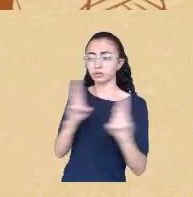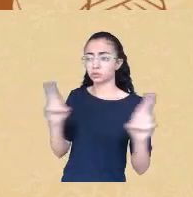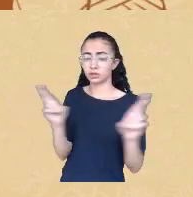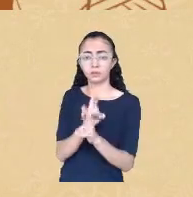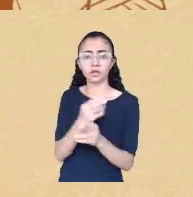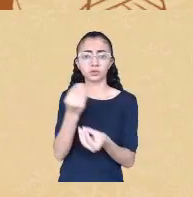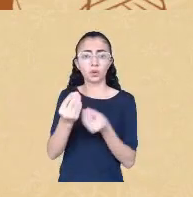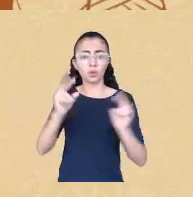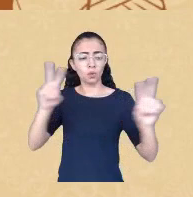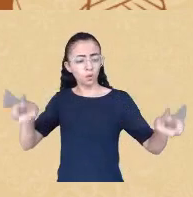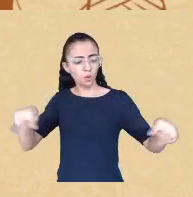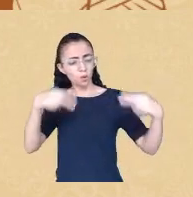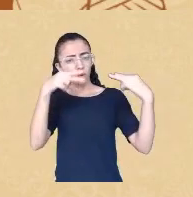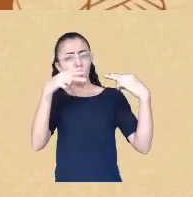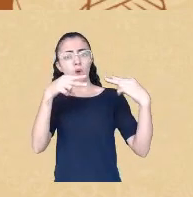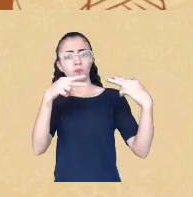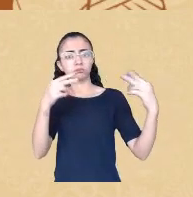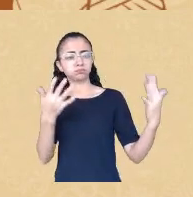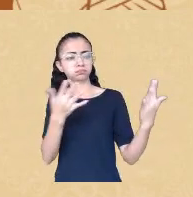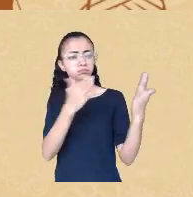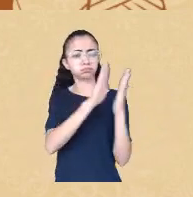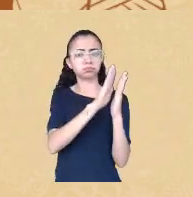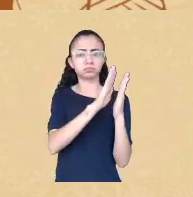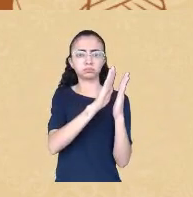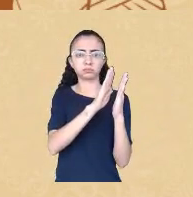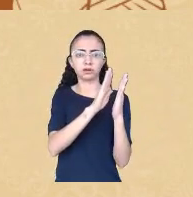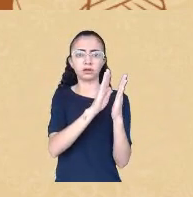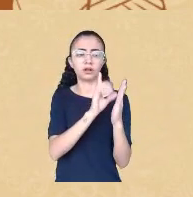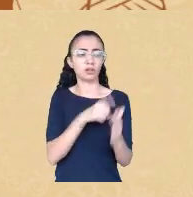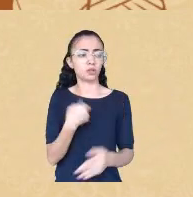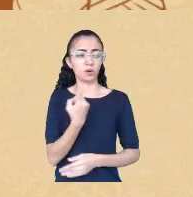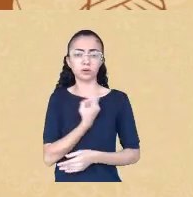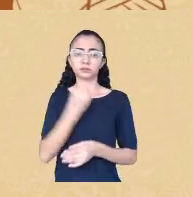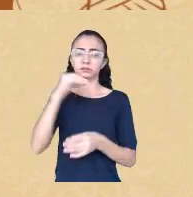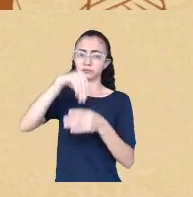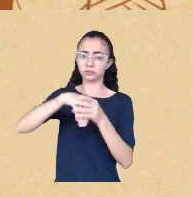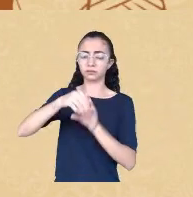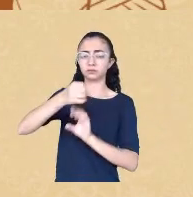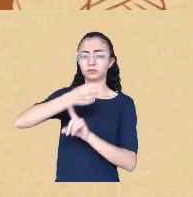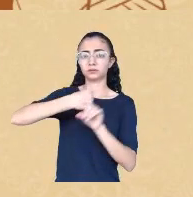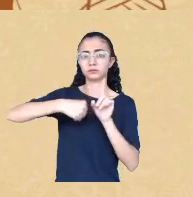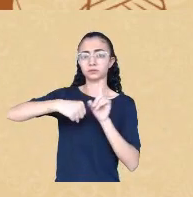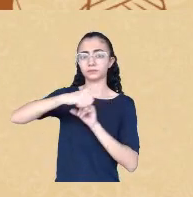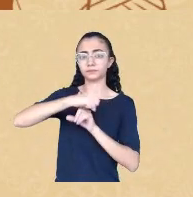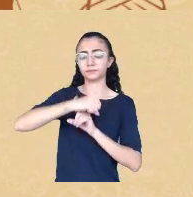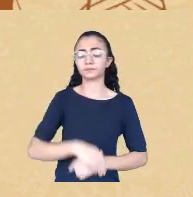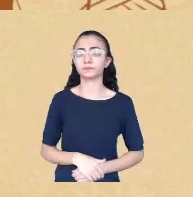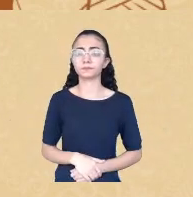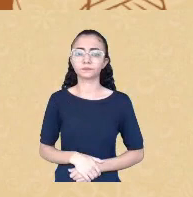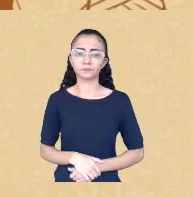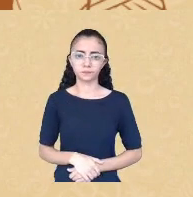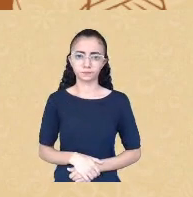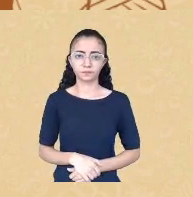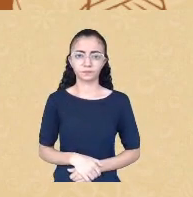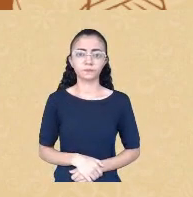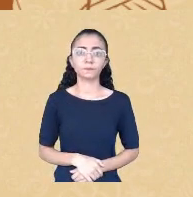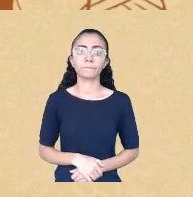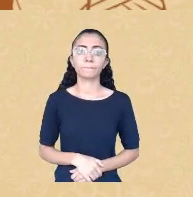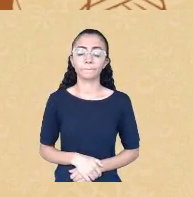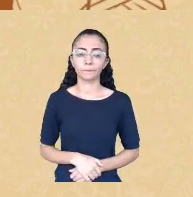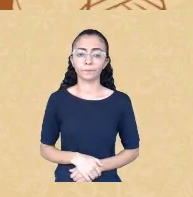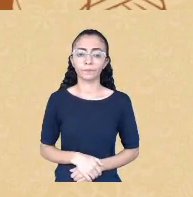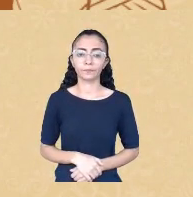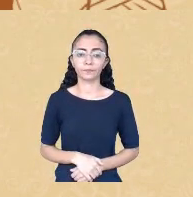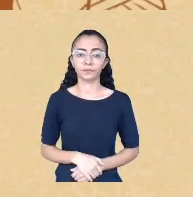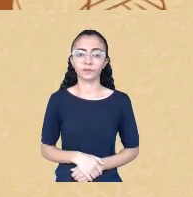como sujeitos dessa sociedade. E, assim, isso, principalmente a escravidão